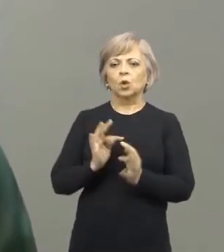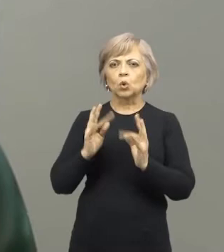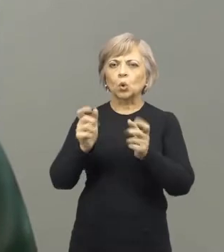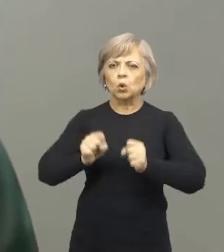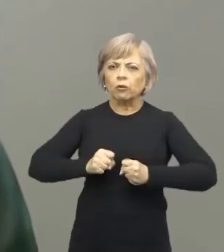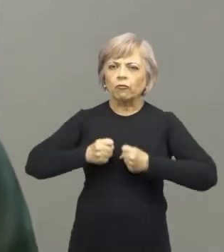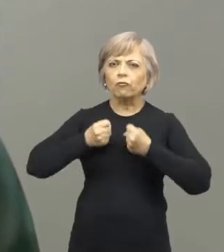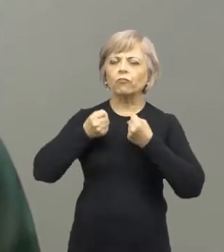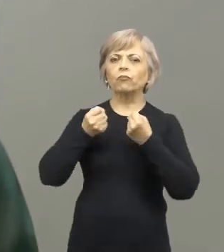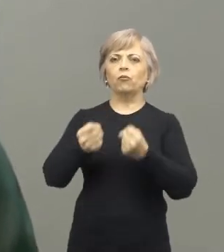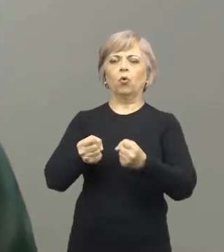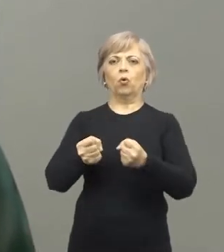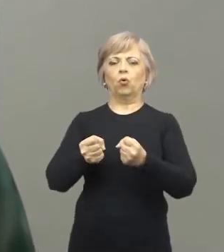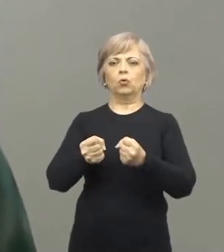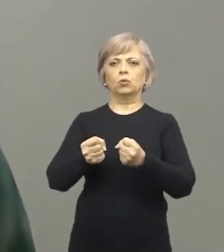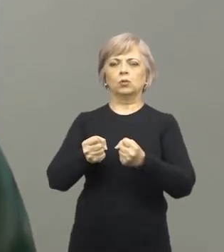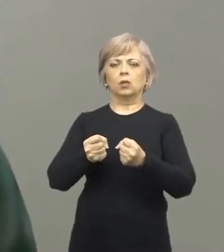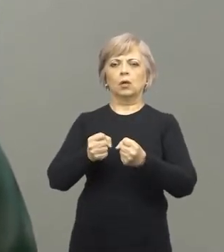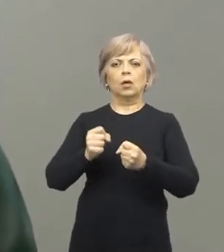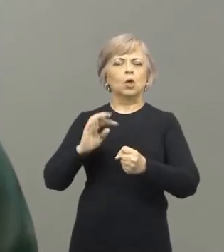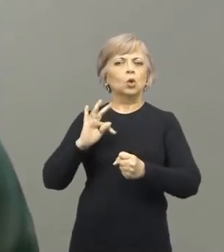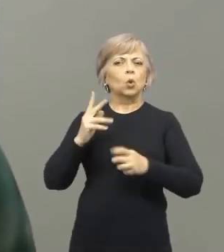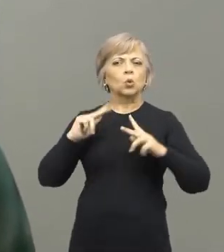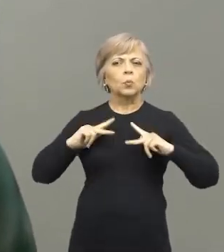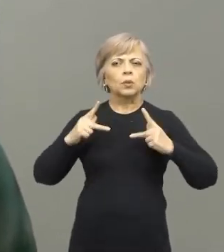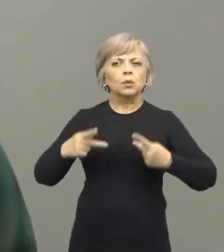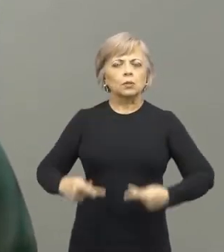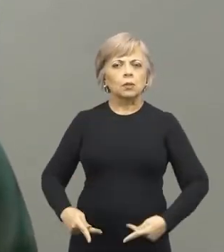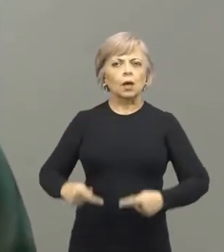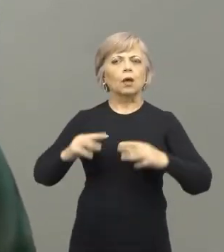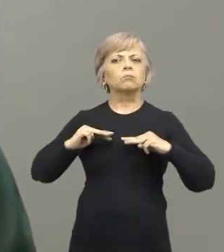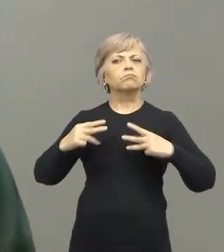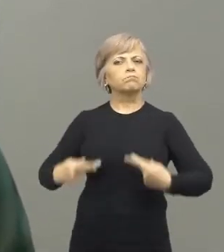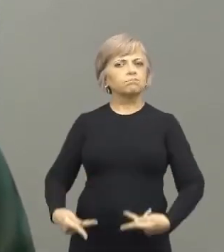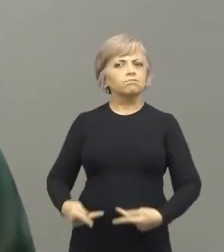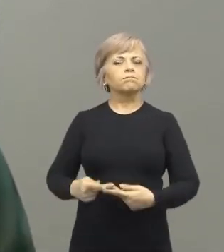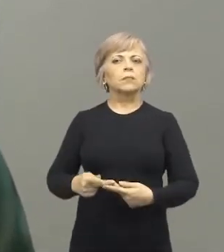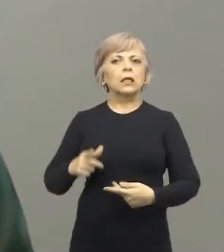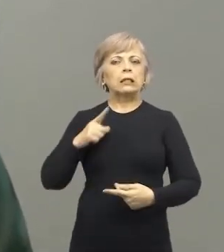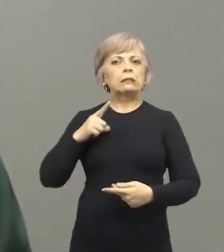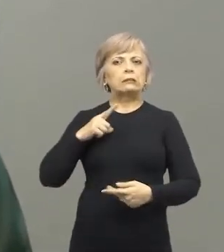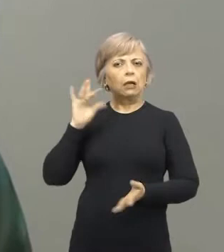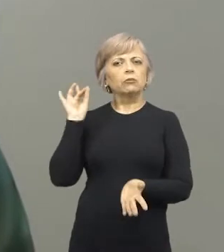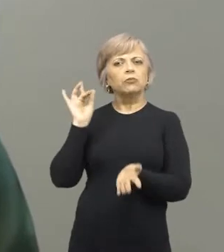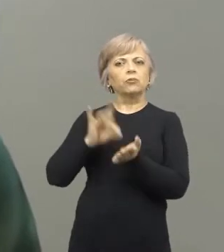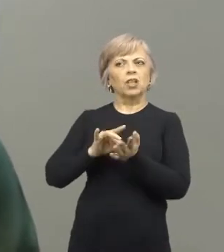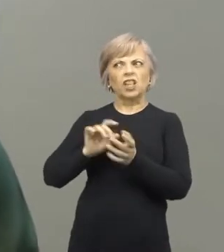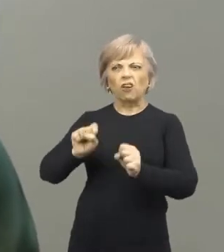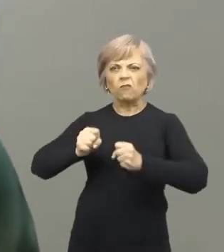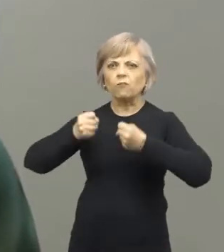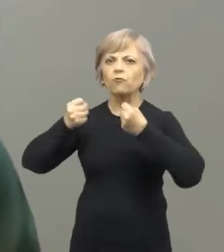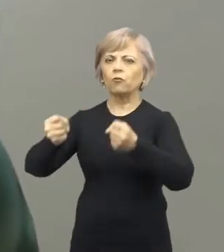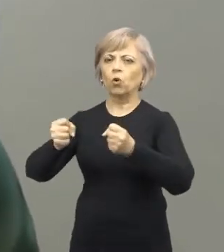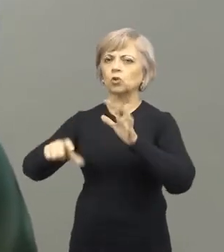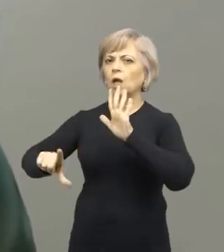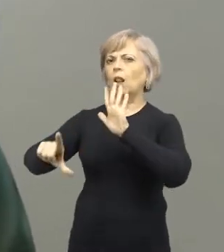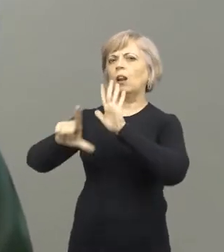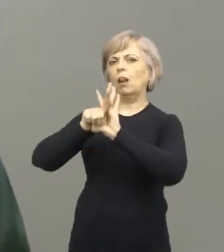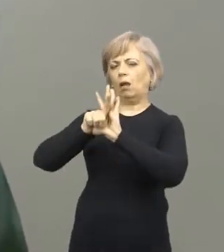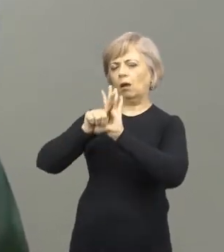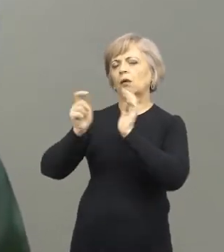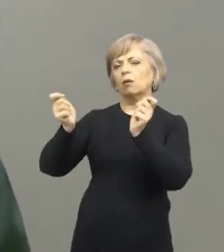força, toda instituição que tem a legitimidade do uso da força, por lei ela tem